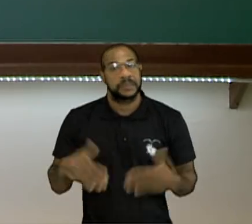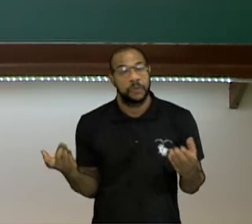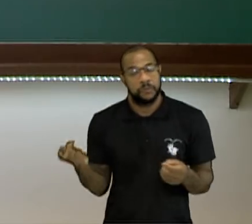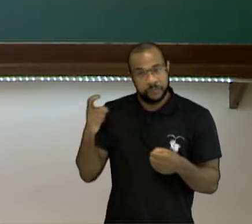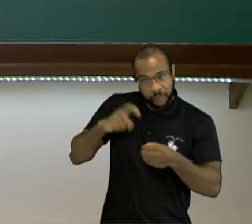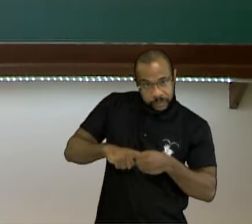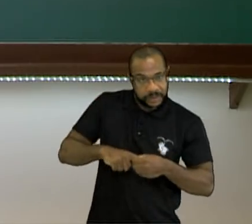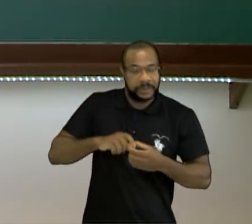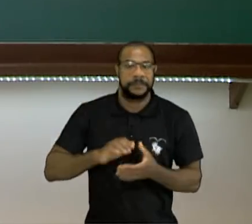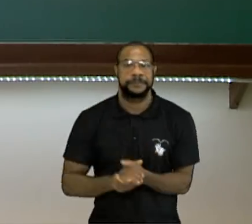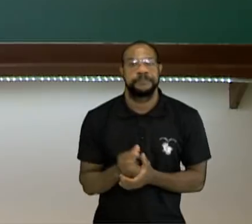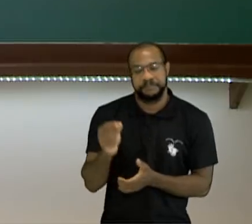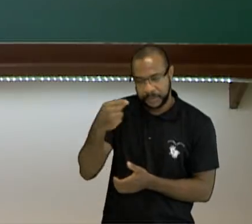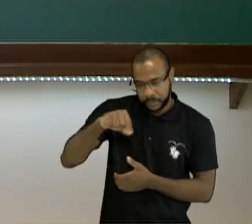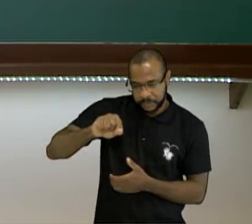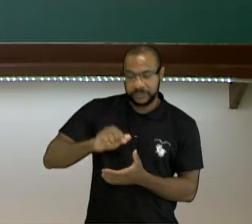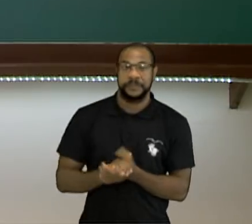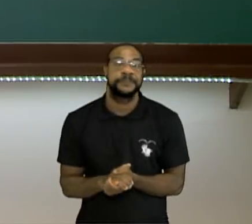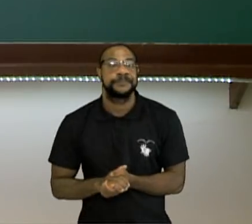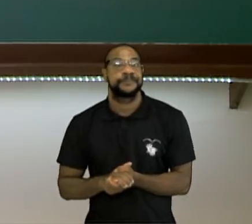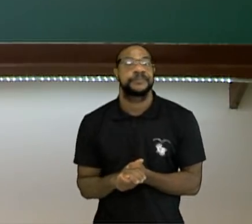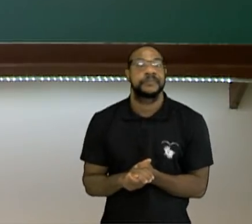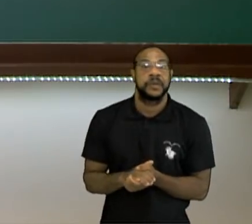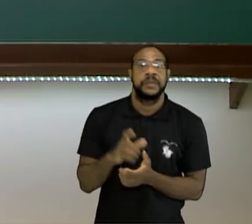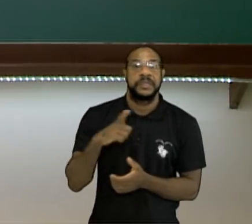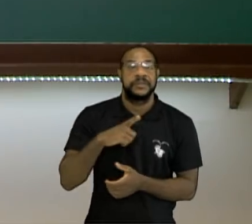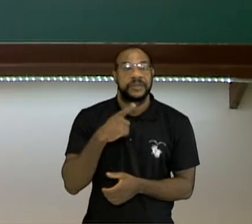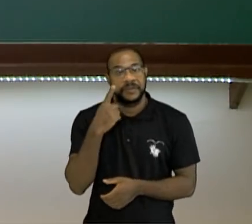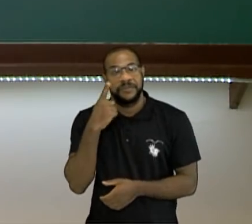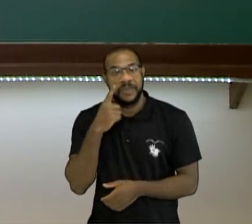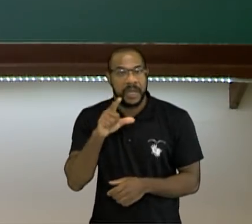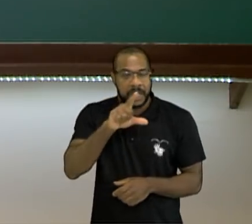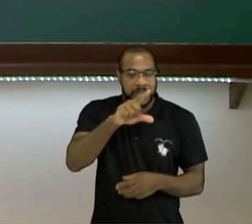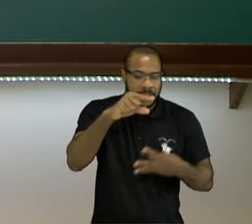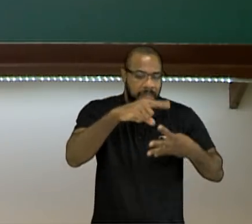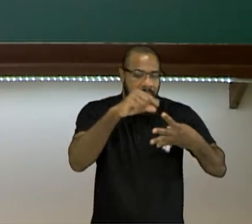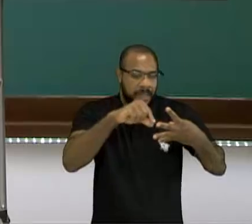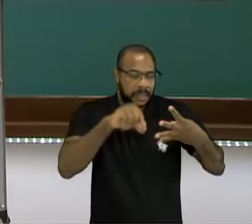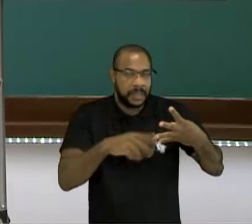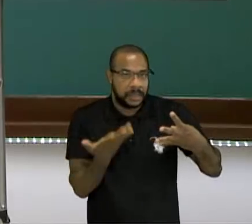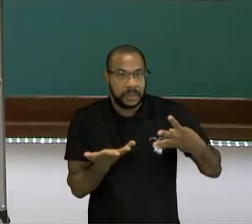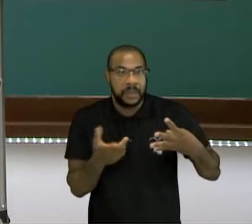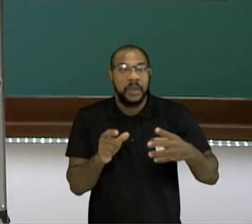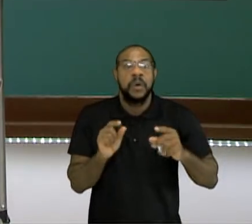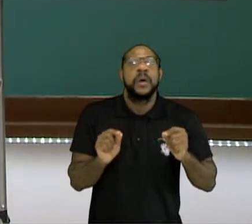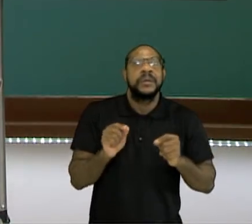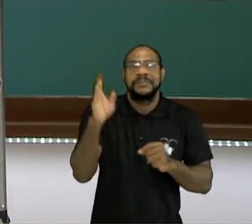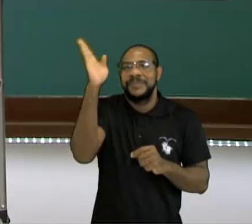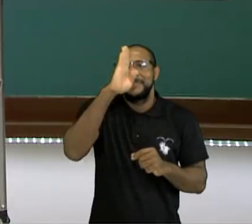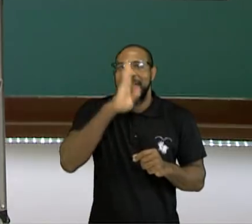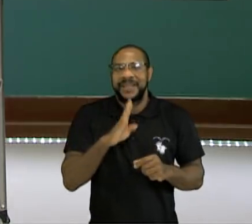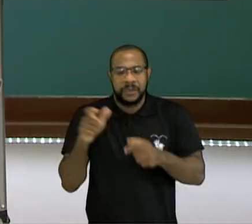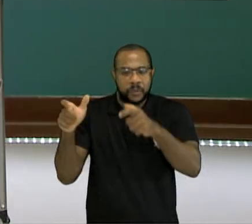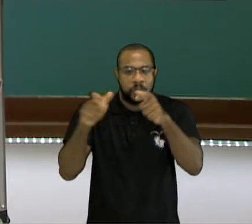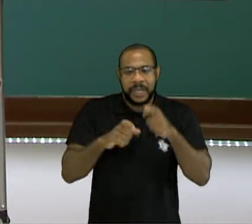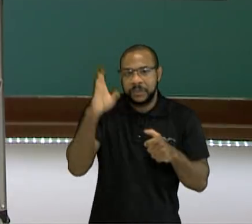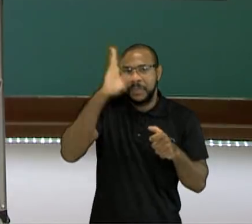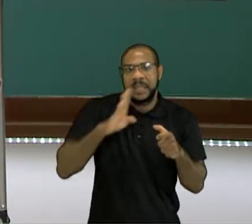Voltamos então ali com a correção da atividade. Vocês tinham que analisar as alternativas sobre o território brasileiro e anotar aquilo que